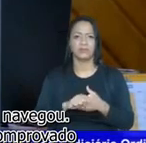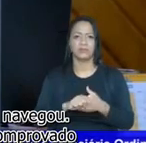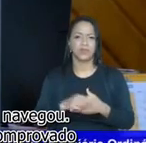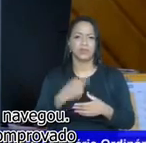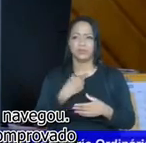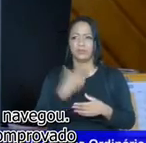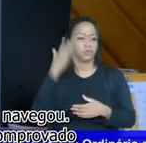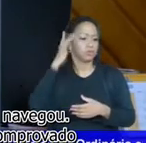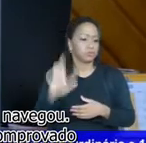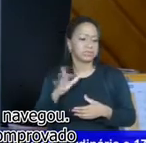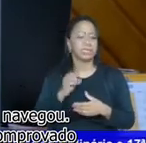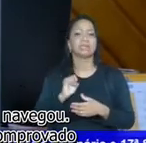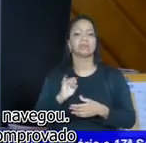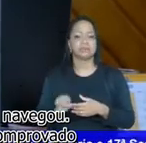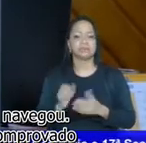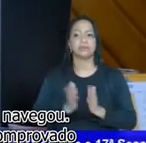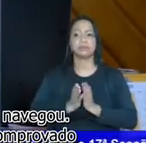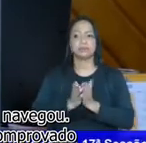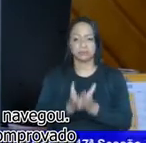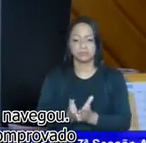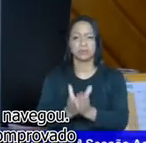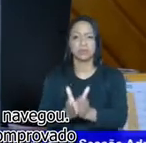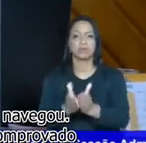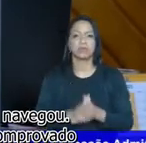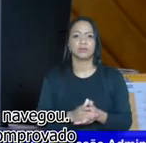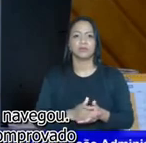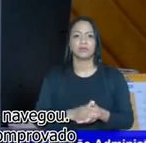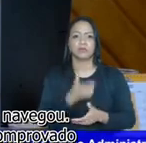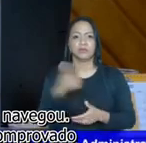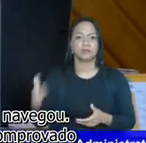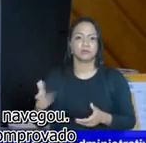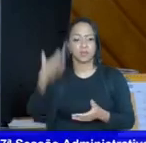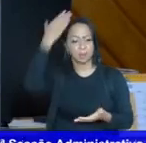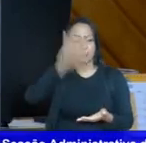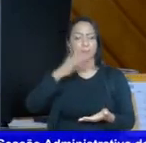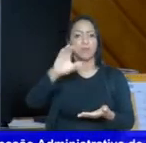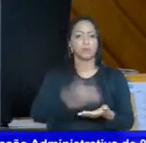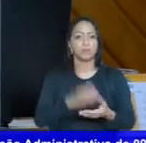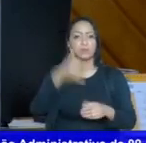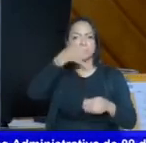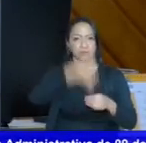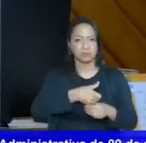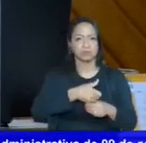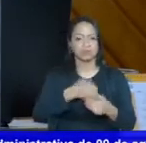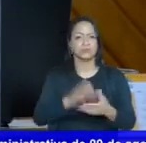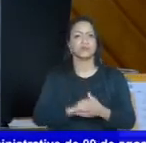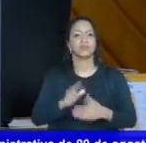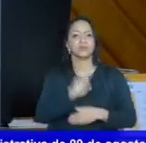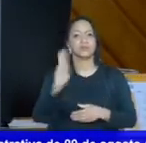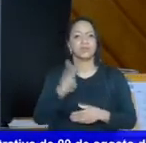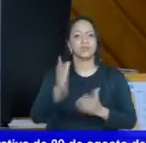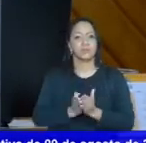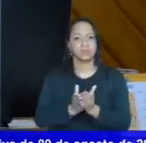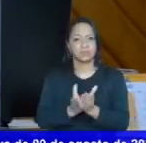atadas. Eu não sei se o barco navegou. Por que eu não sei se ele navegou? Porque não me foi comprovado 1 litro de combustível gasto por esse